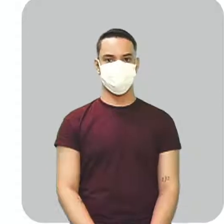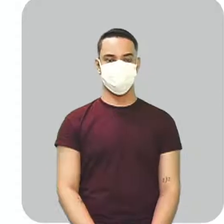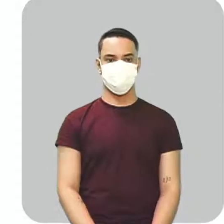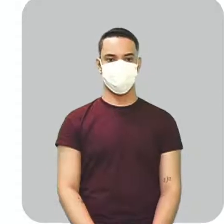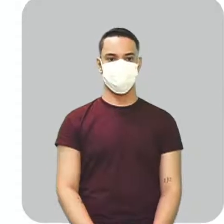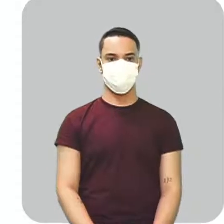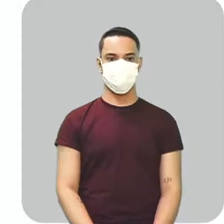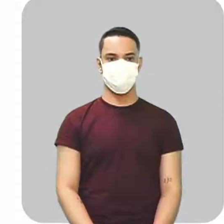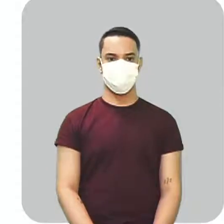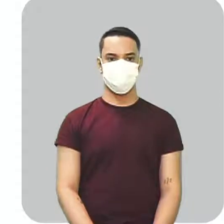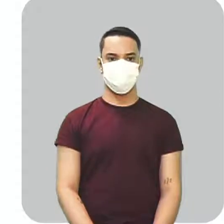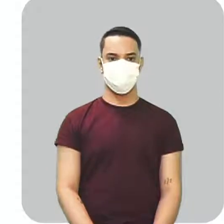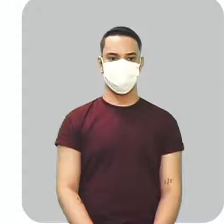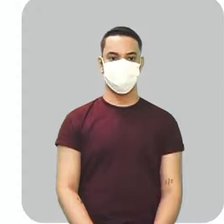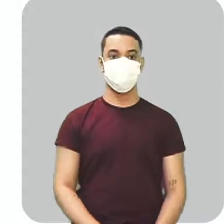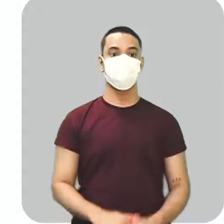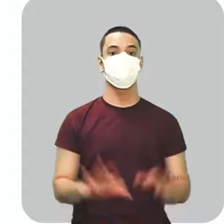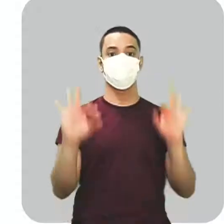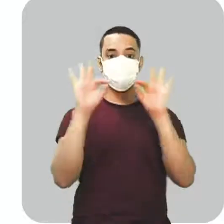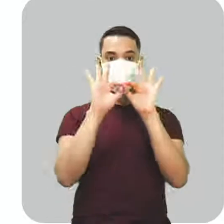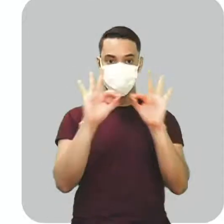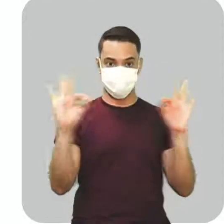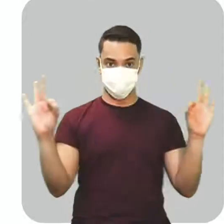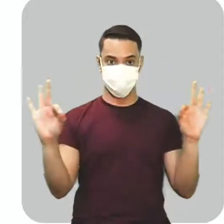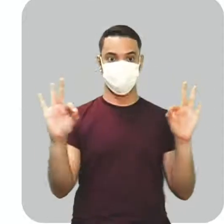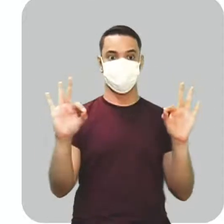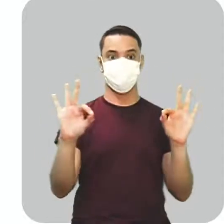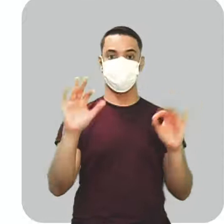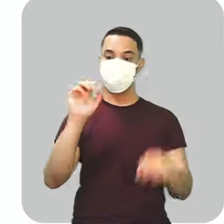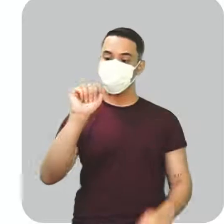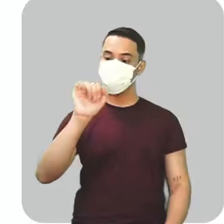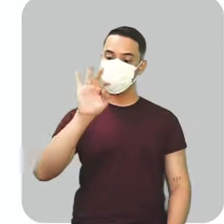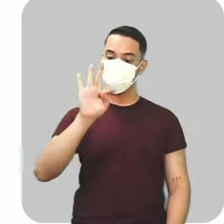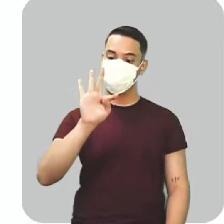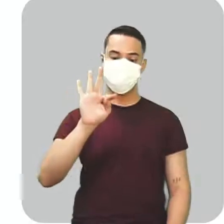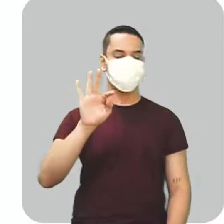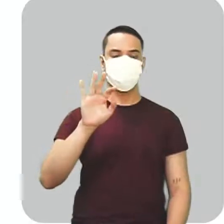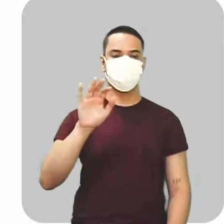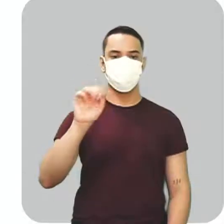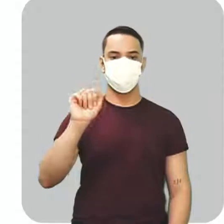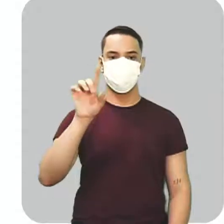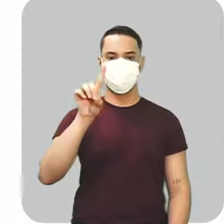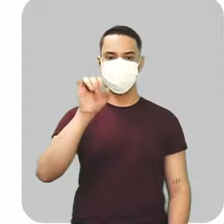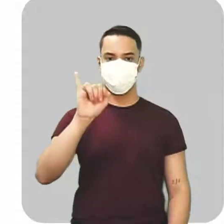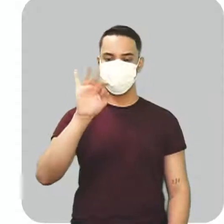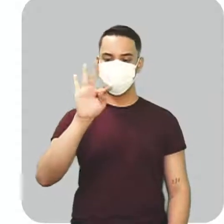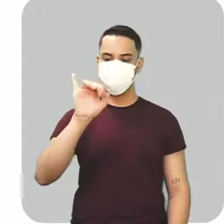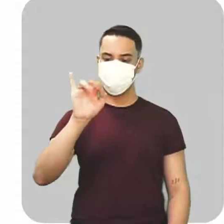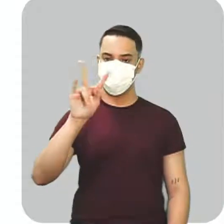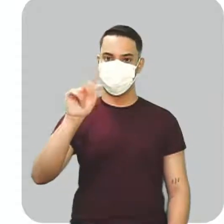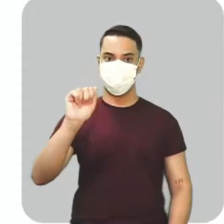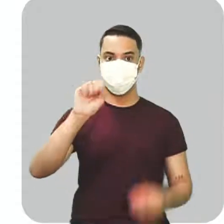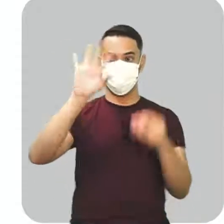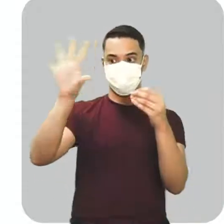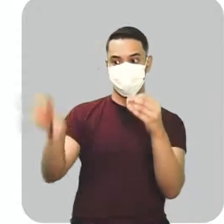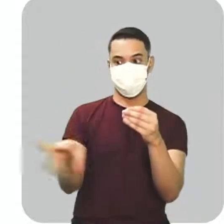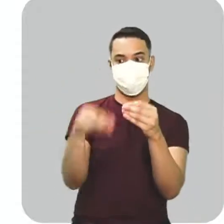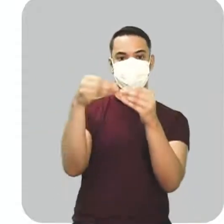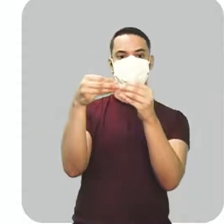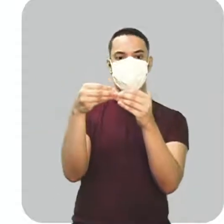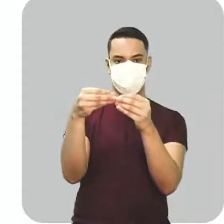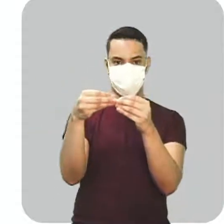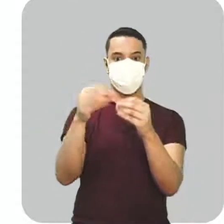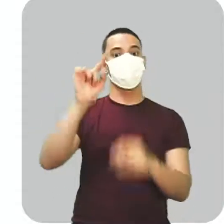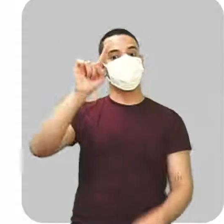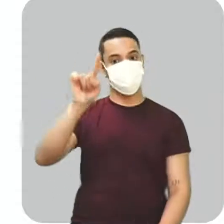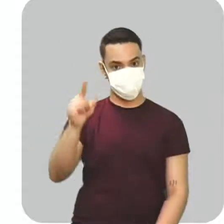Nas coordenadas aditivas, olha bem, nas coordenadas aditivas, a